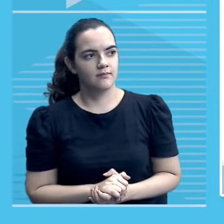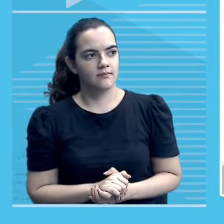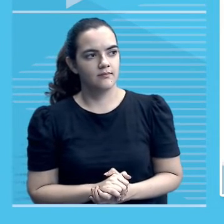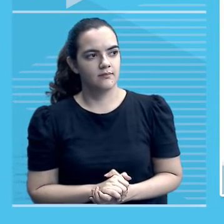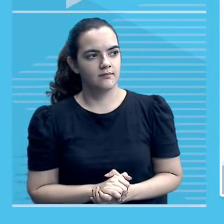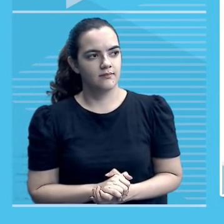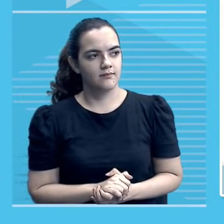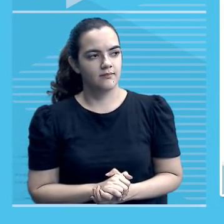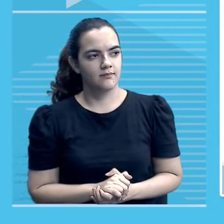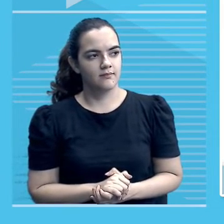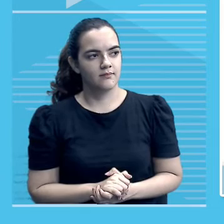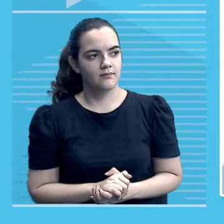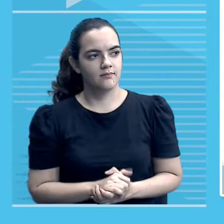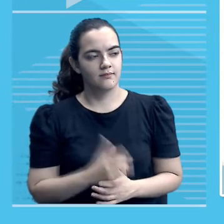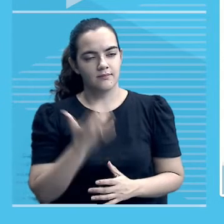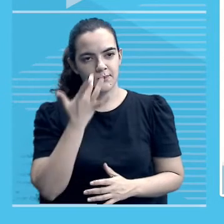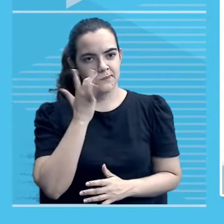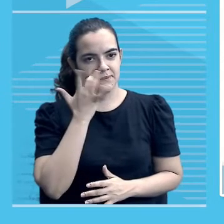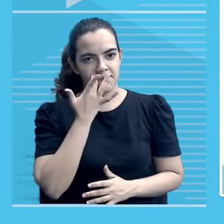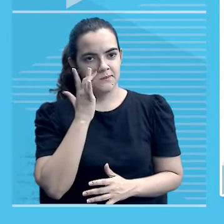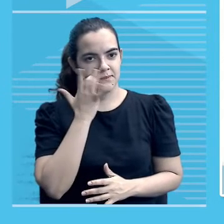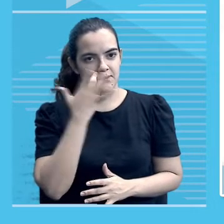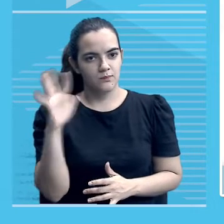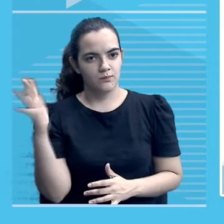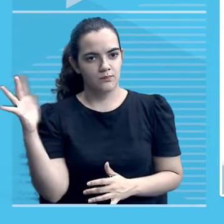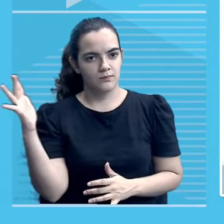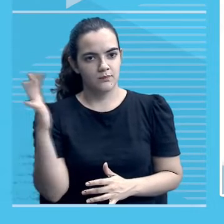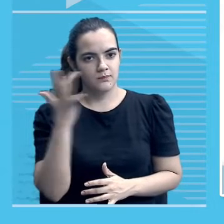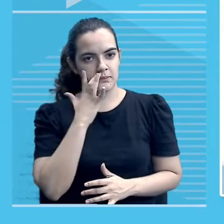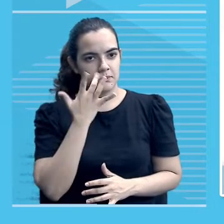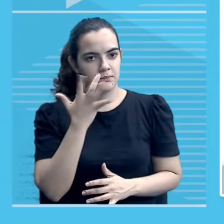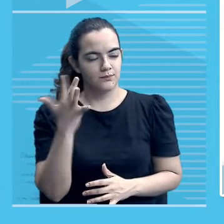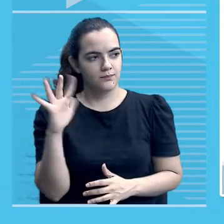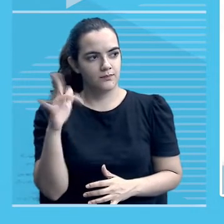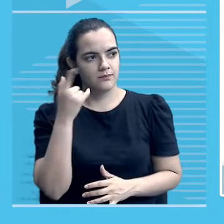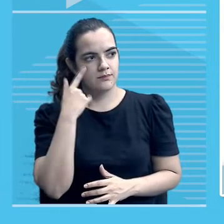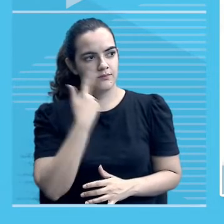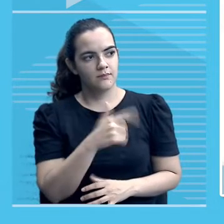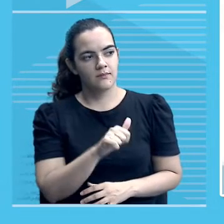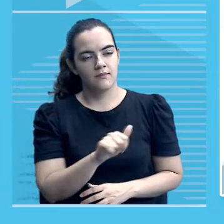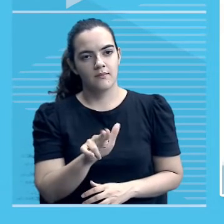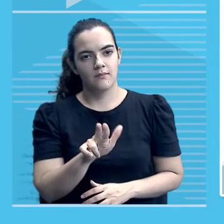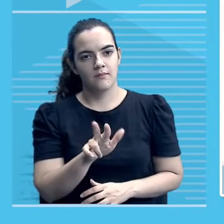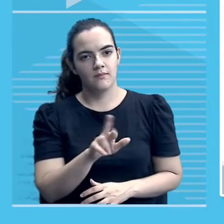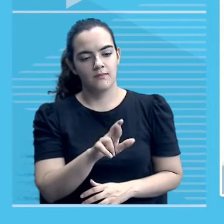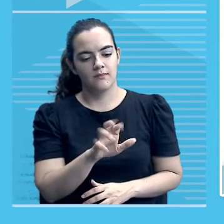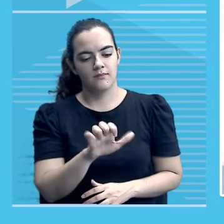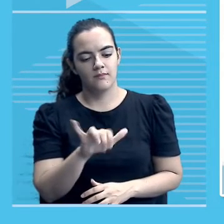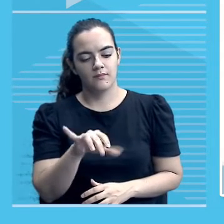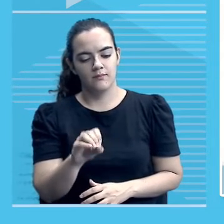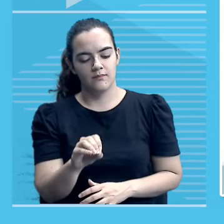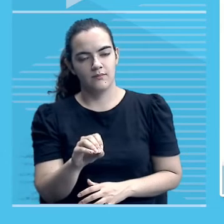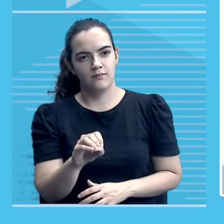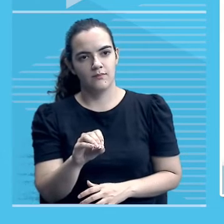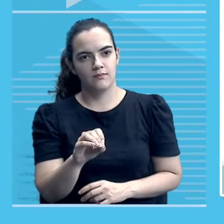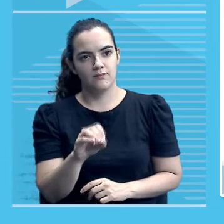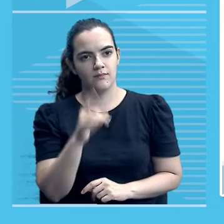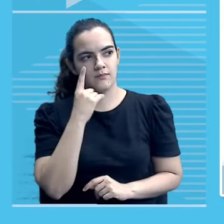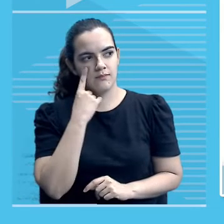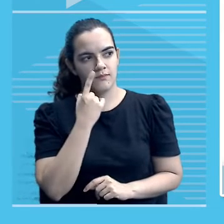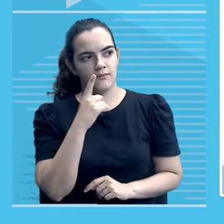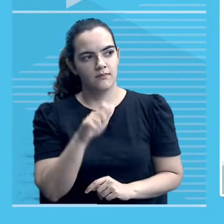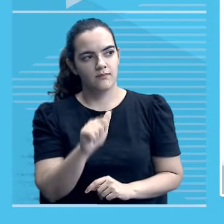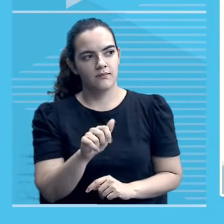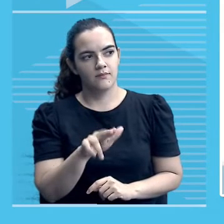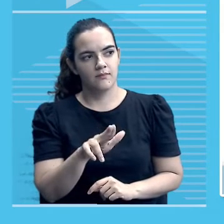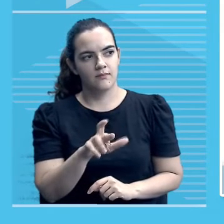ouro. Posso ter o ouro 1 ou o ouro 3. O ouro 1 é chamado de auroso. E o ouro 3 é